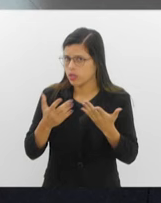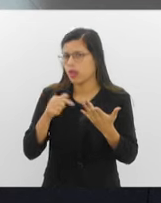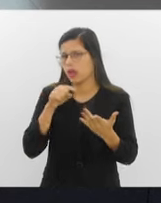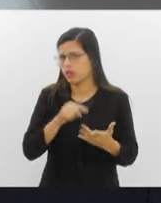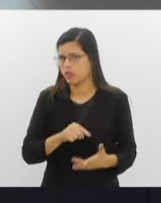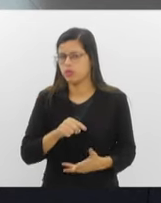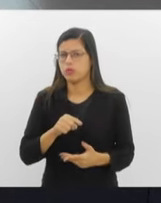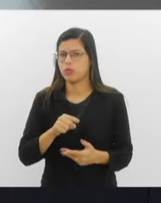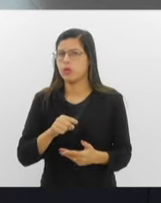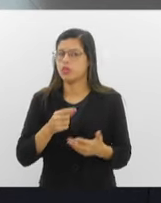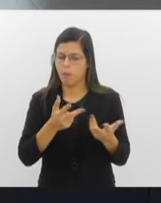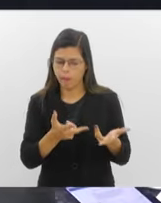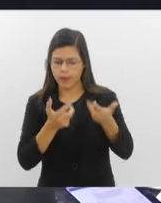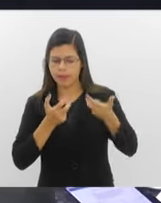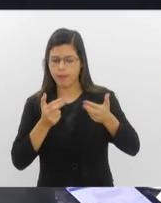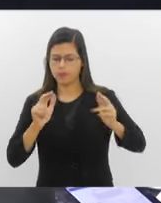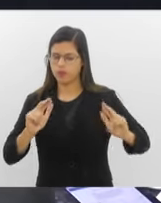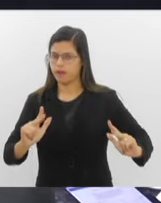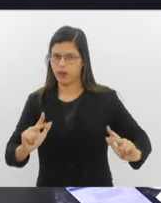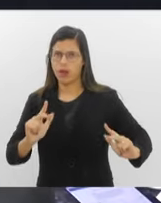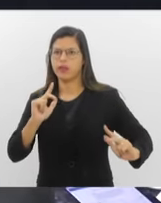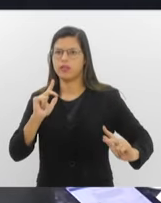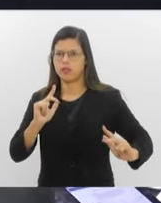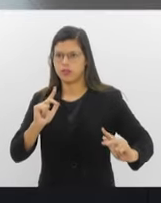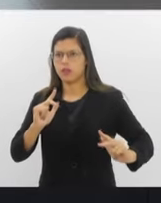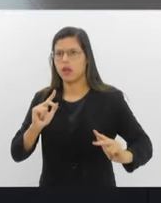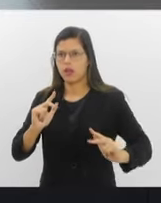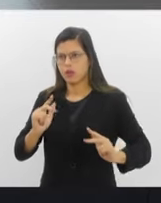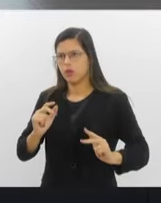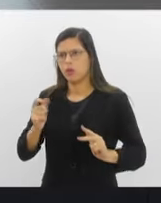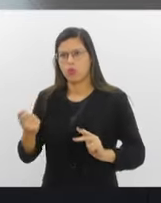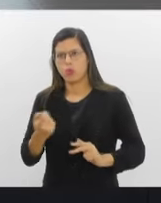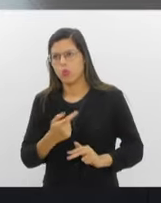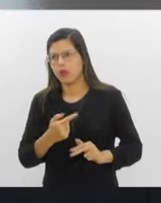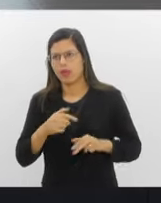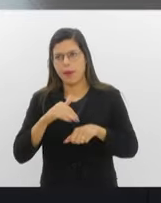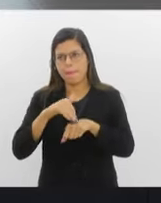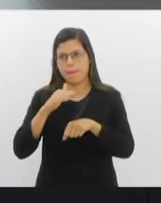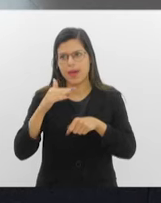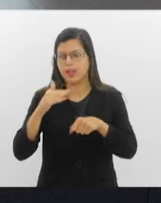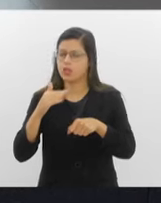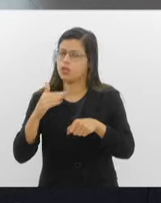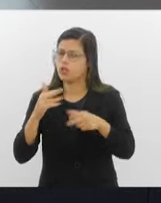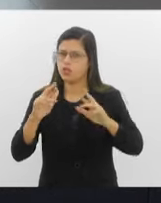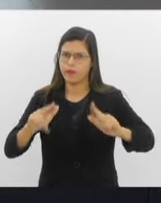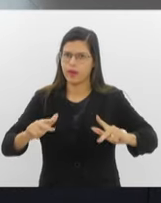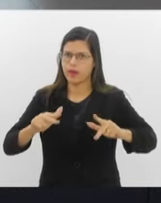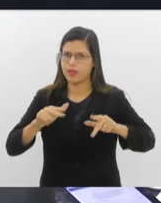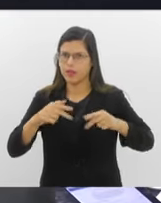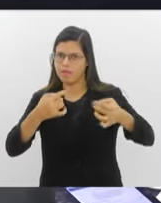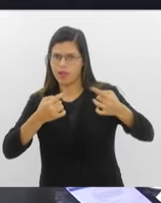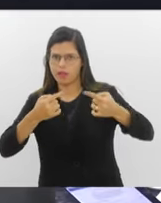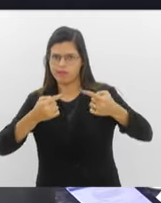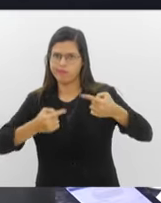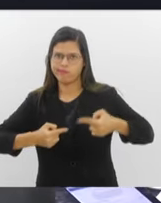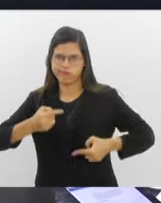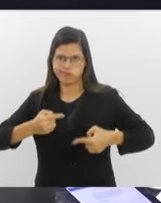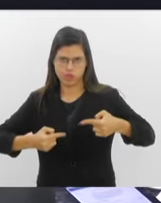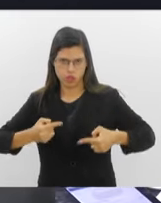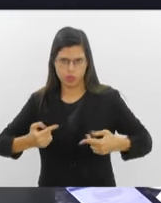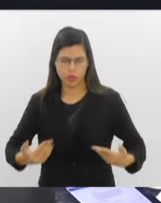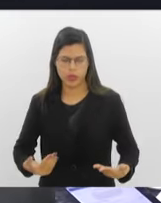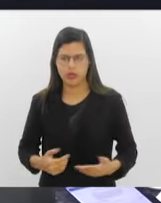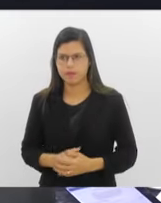E não gere essa... Mais diferenças em relação às disputas. Acho que existe